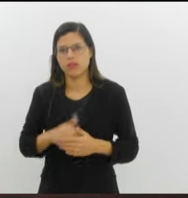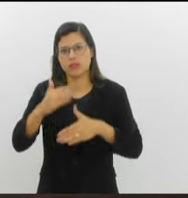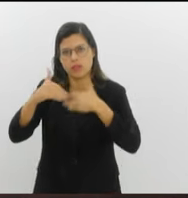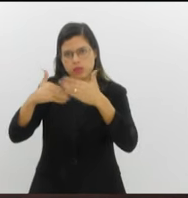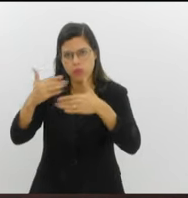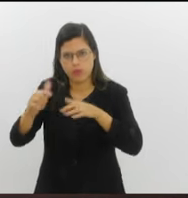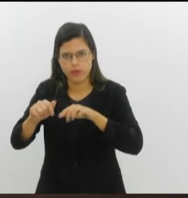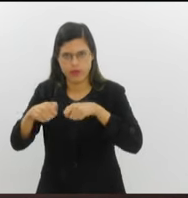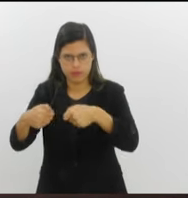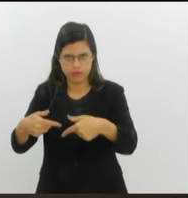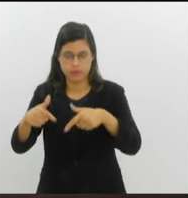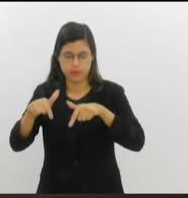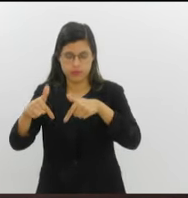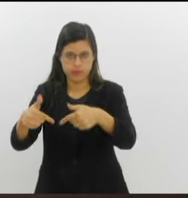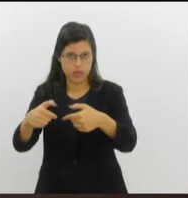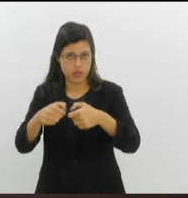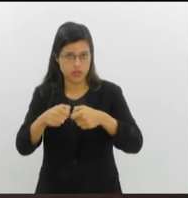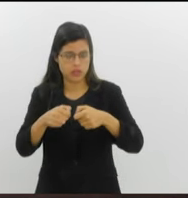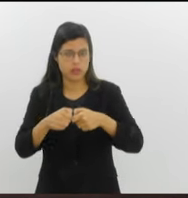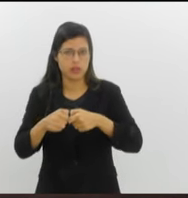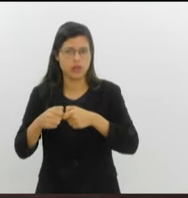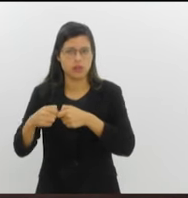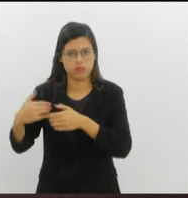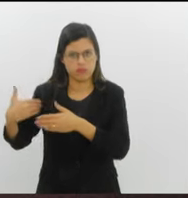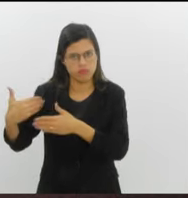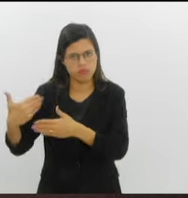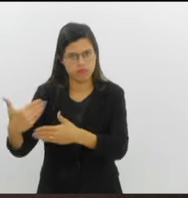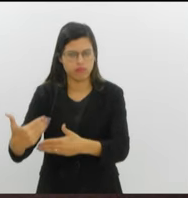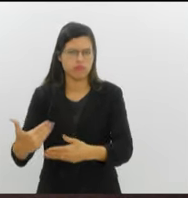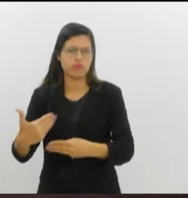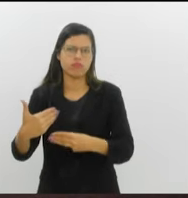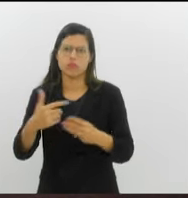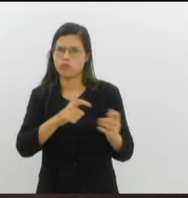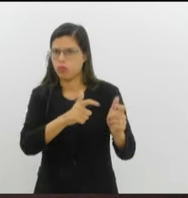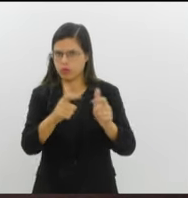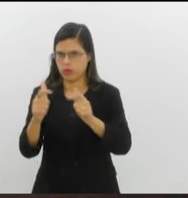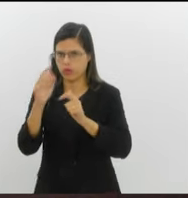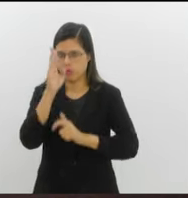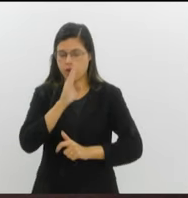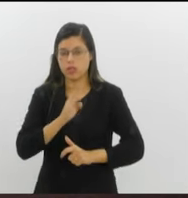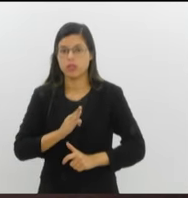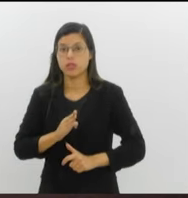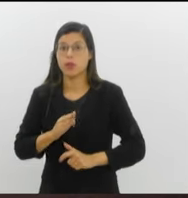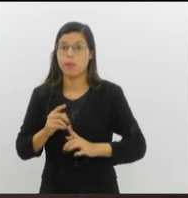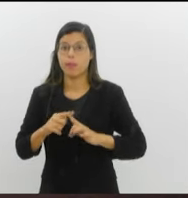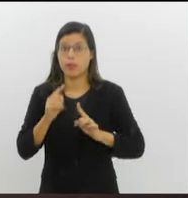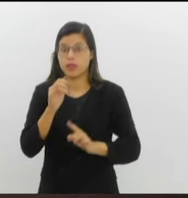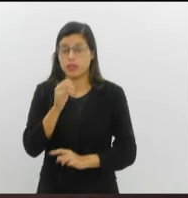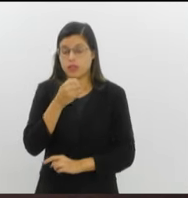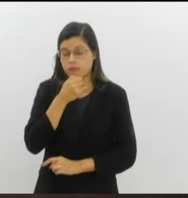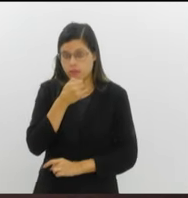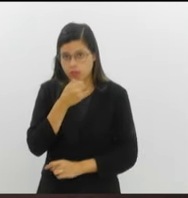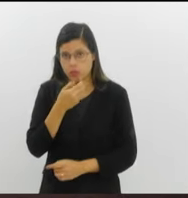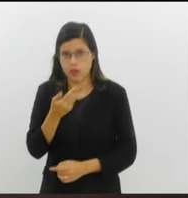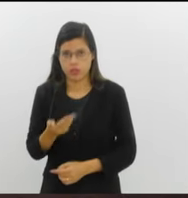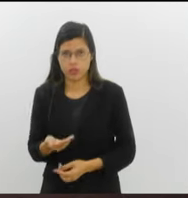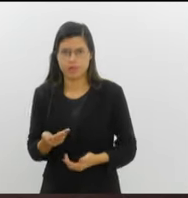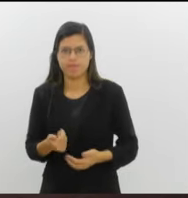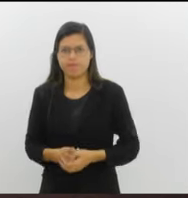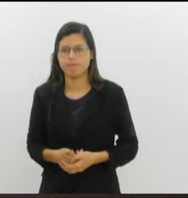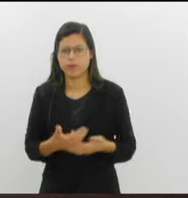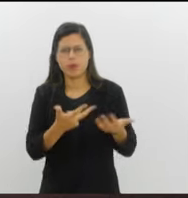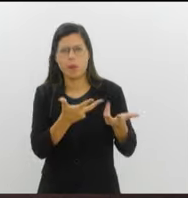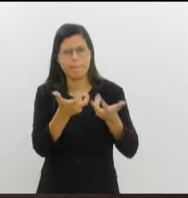desenvolvido ao longo de todo o Brasil. Mas, infelizmente, o que a gente vem vendo é